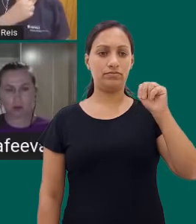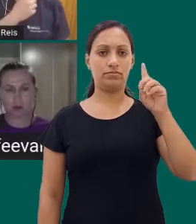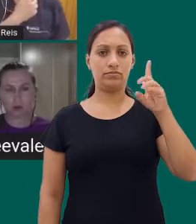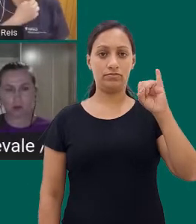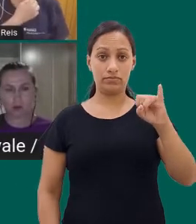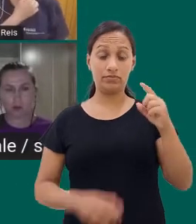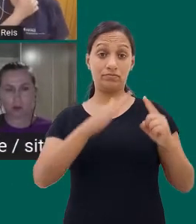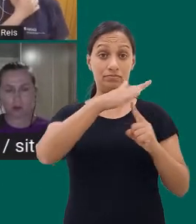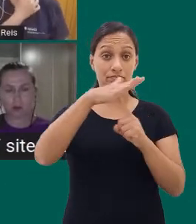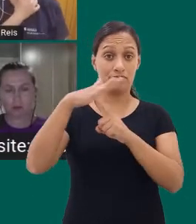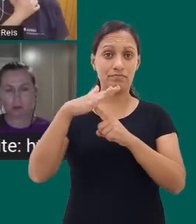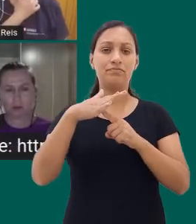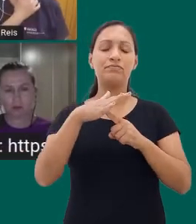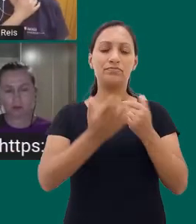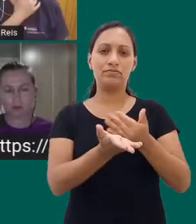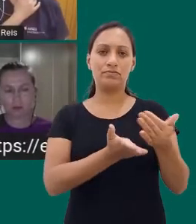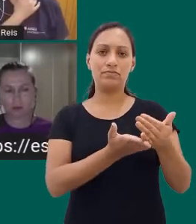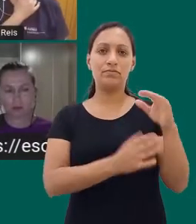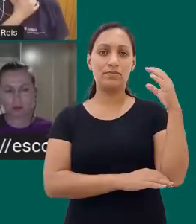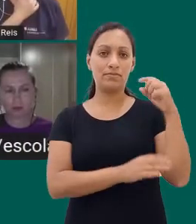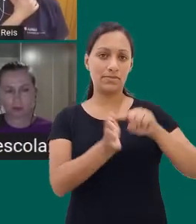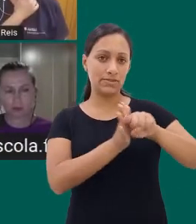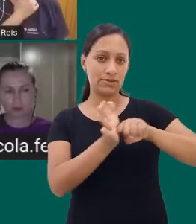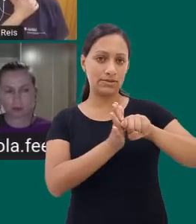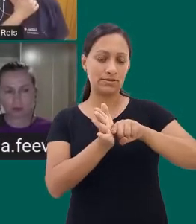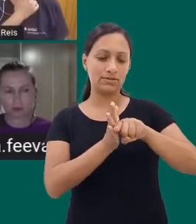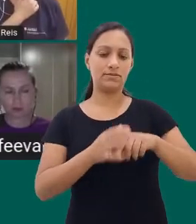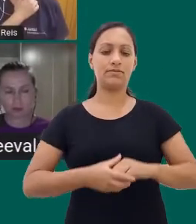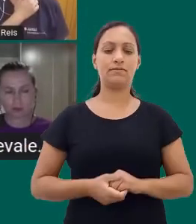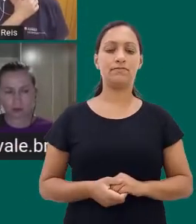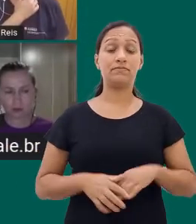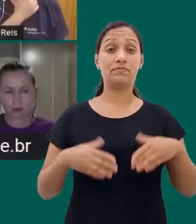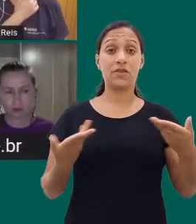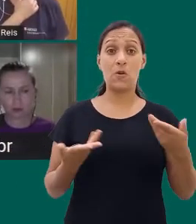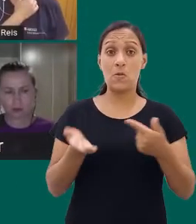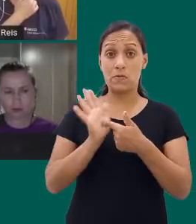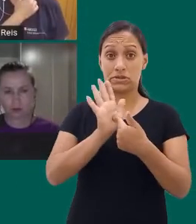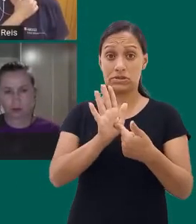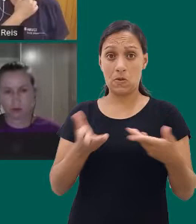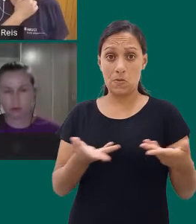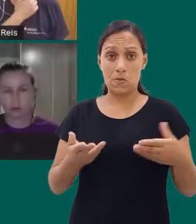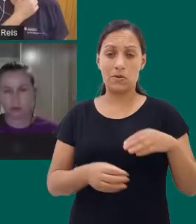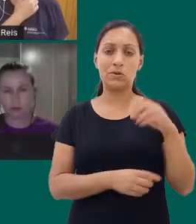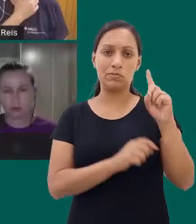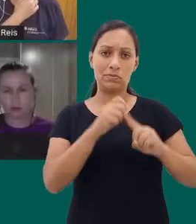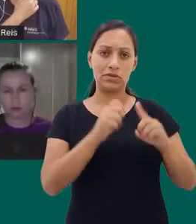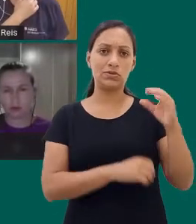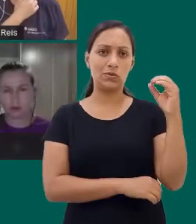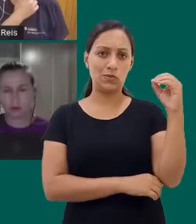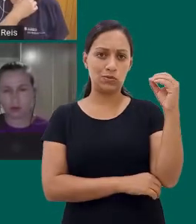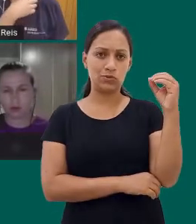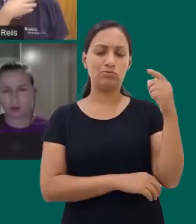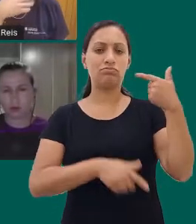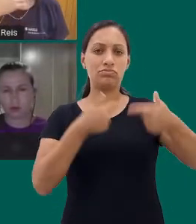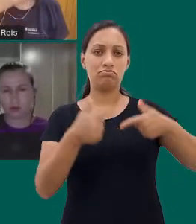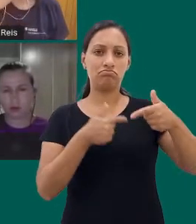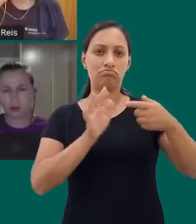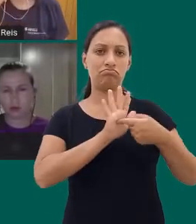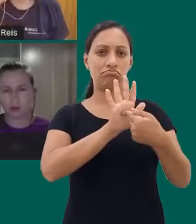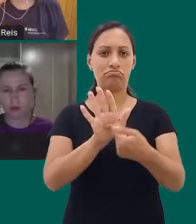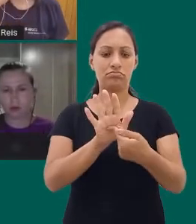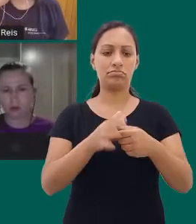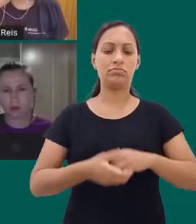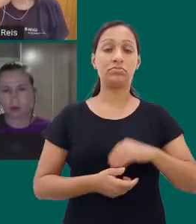de Iniciação à Pesquisa. E a apresentação foi agora, em outubro, né, dos trabalhos, tá? Foi